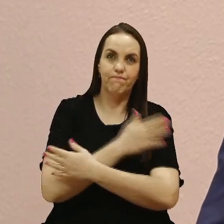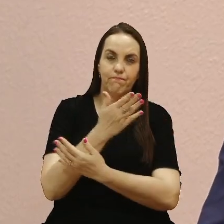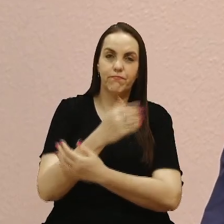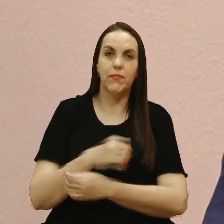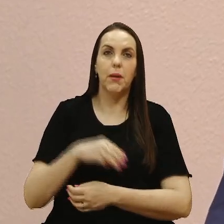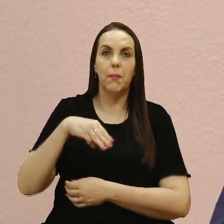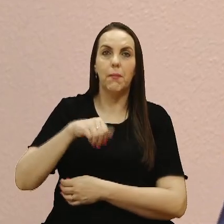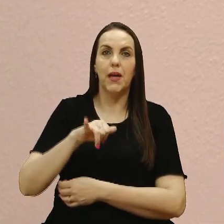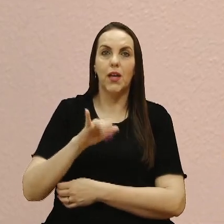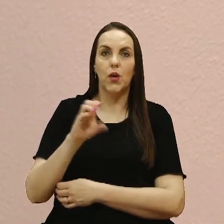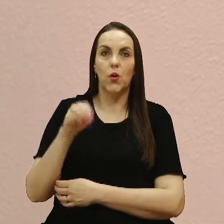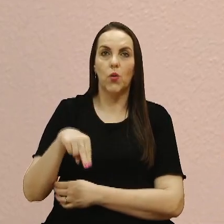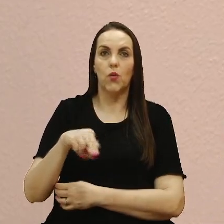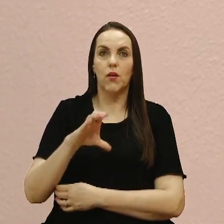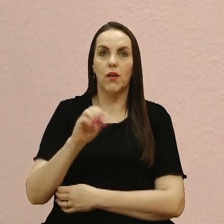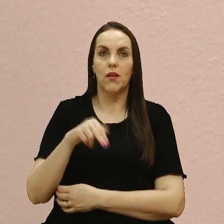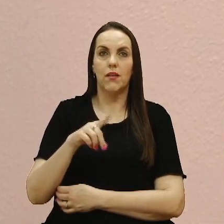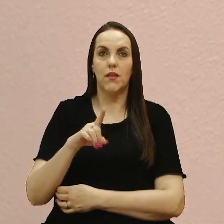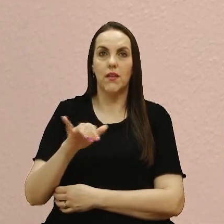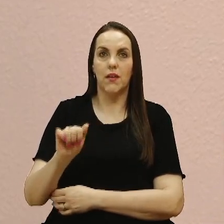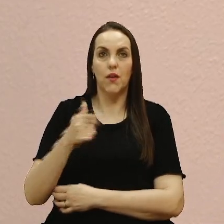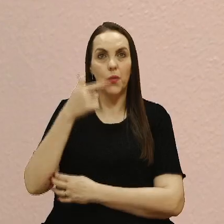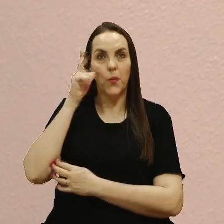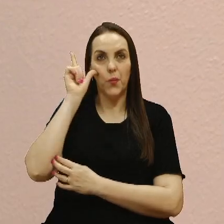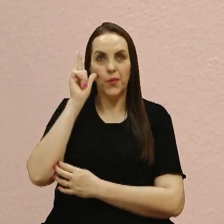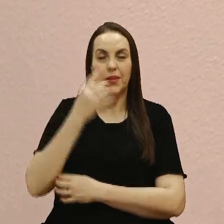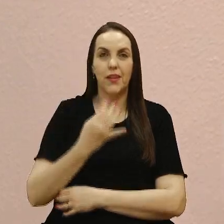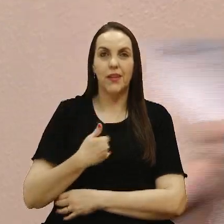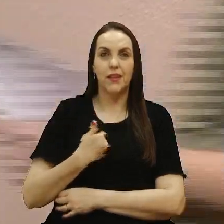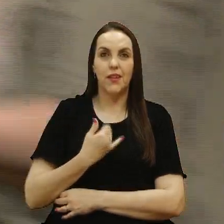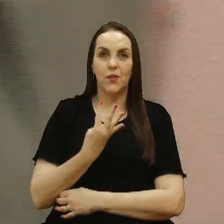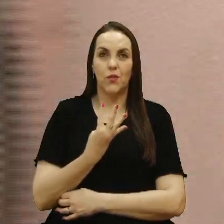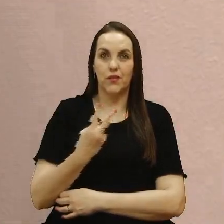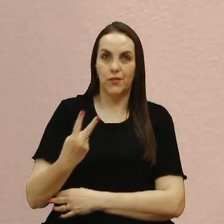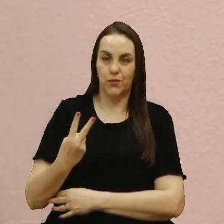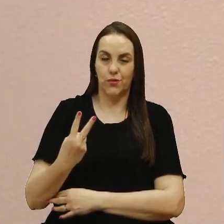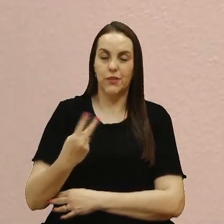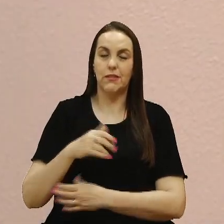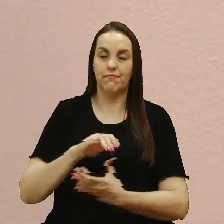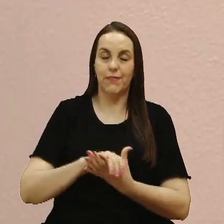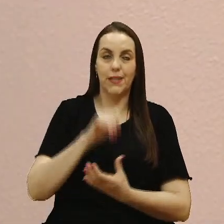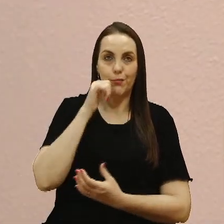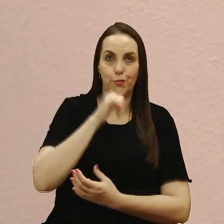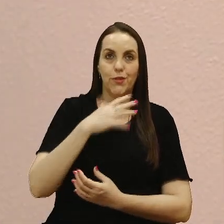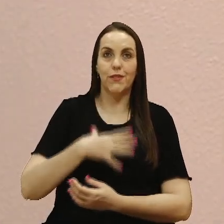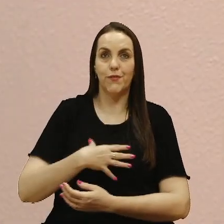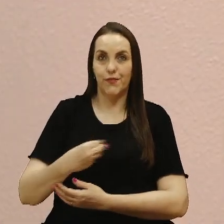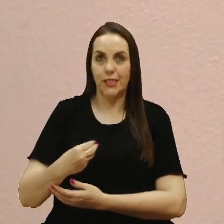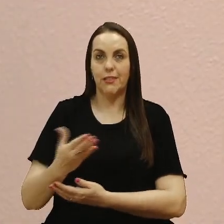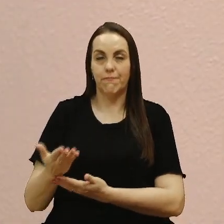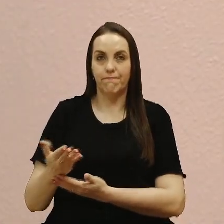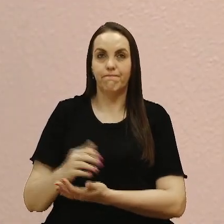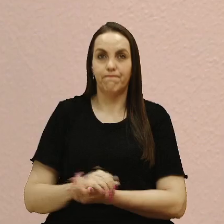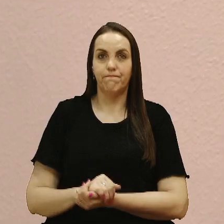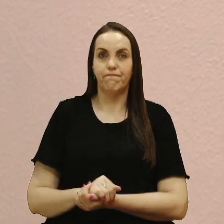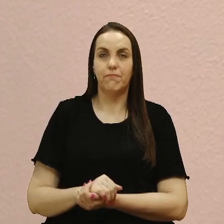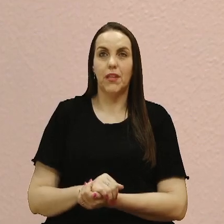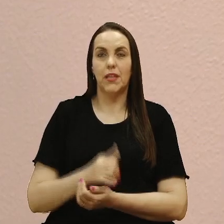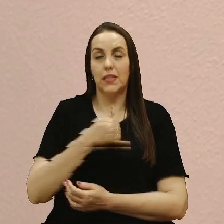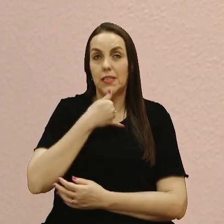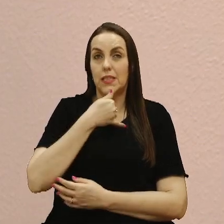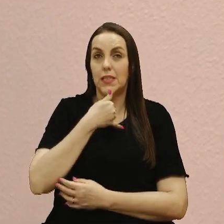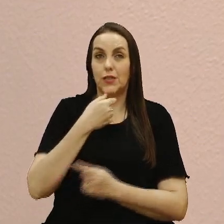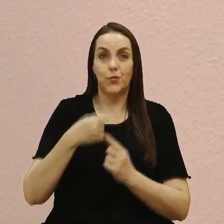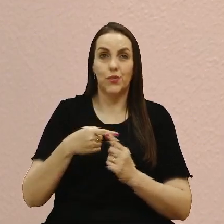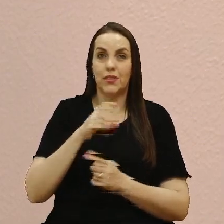Alexandre Candeia, ocorrido ontem aos 42 anos de idade. Ele deixa esposa e filho. Muito triste, porque